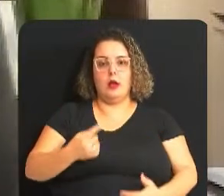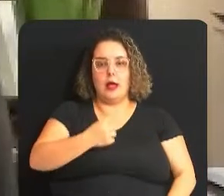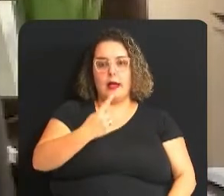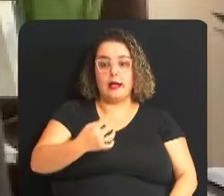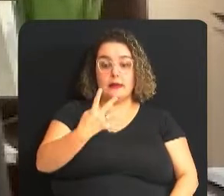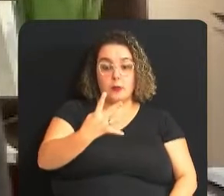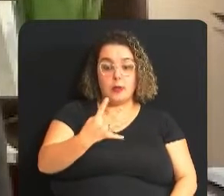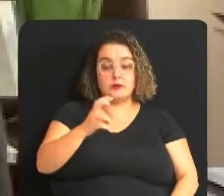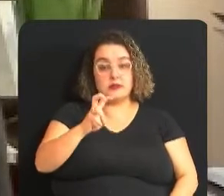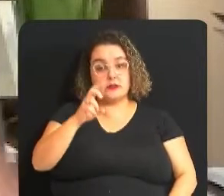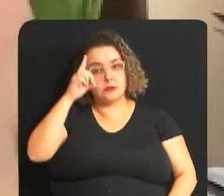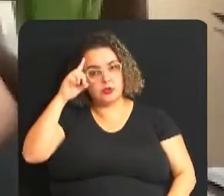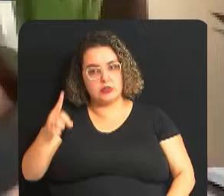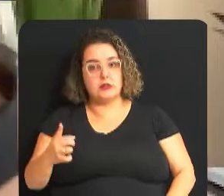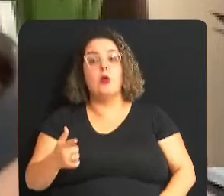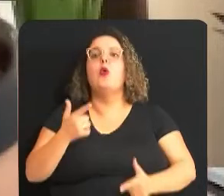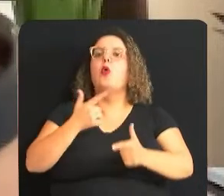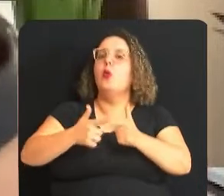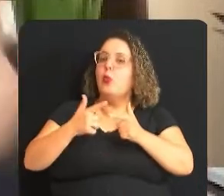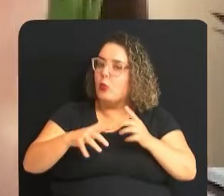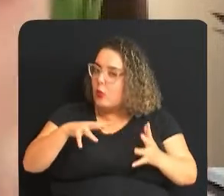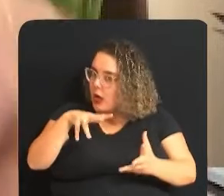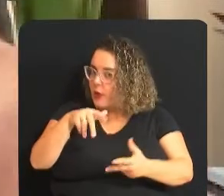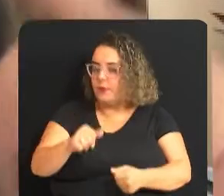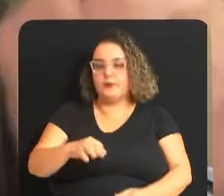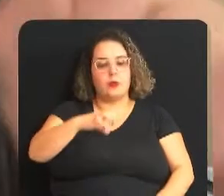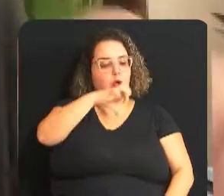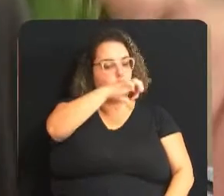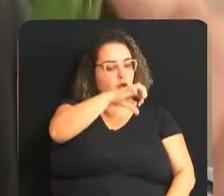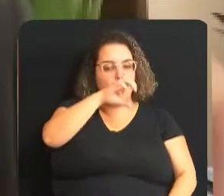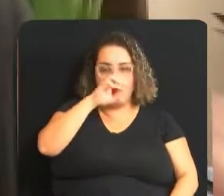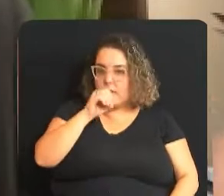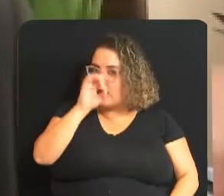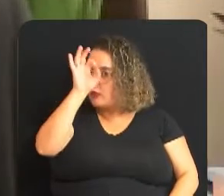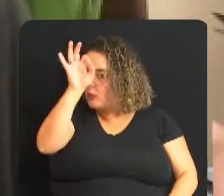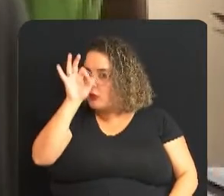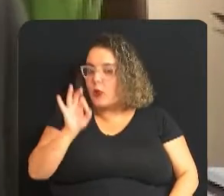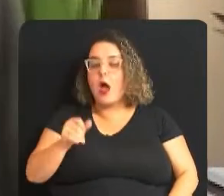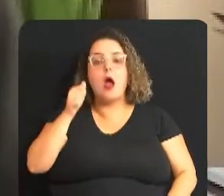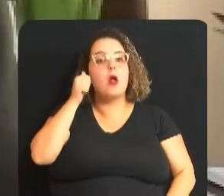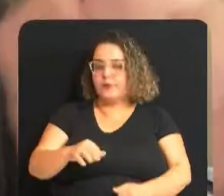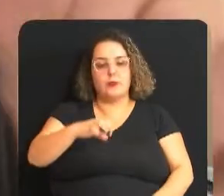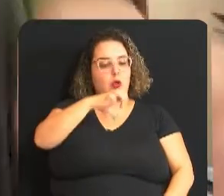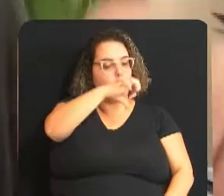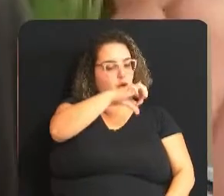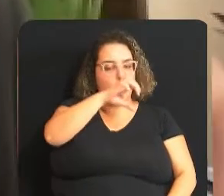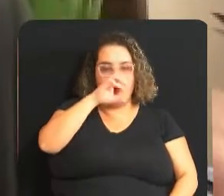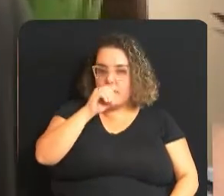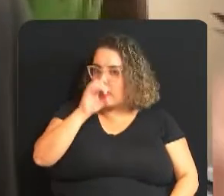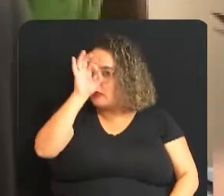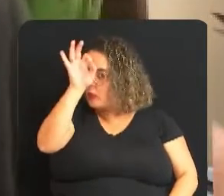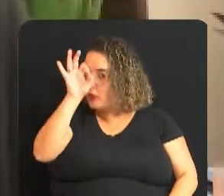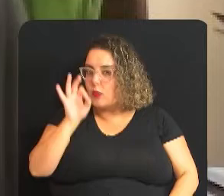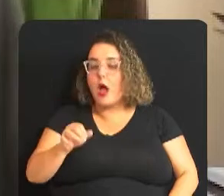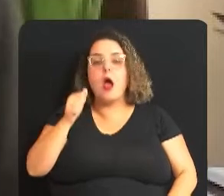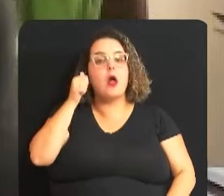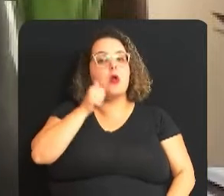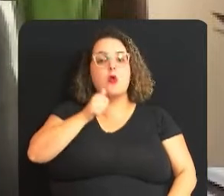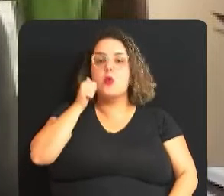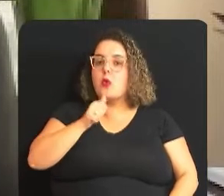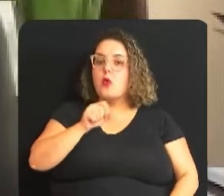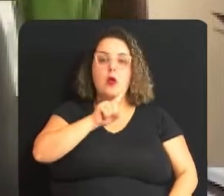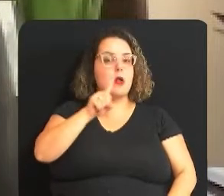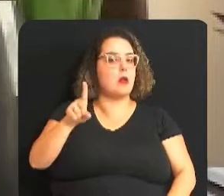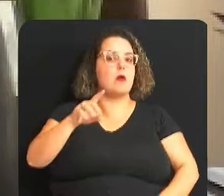E isso é um problema hoje no mundo, porque 90% das mulheres não vão no banheiro todo dia.